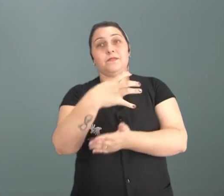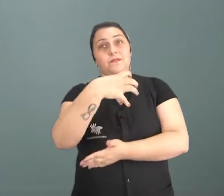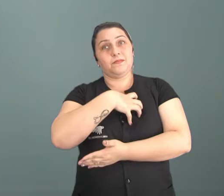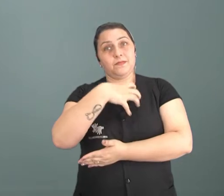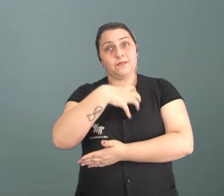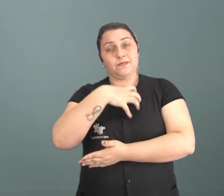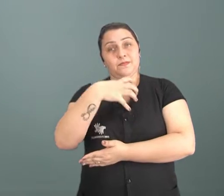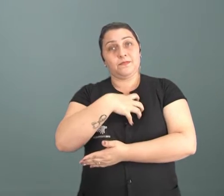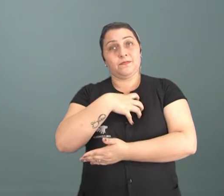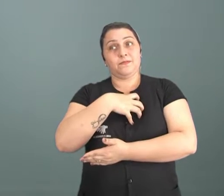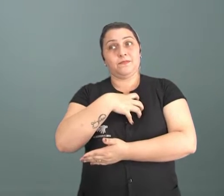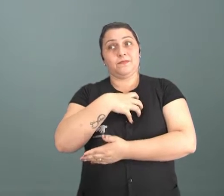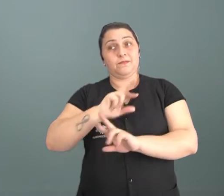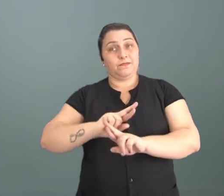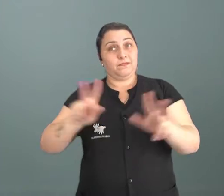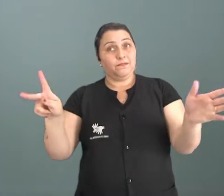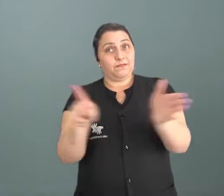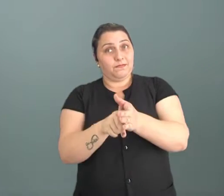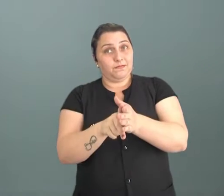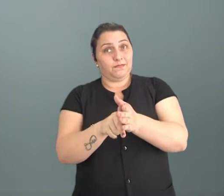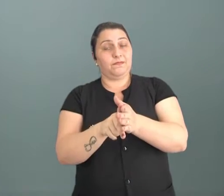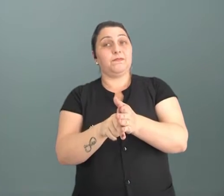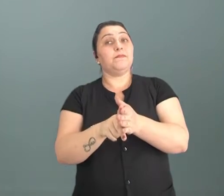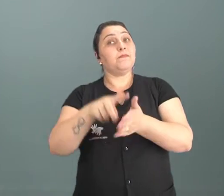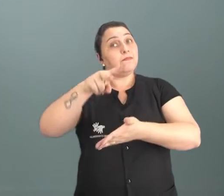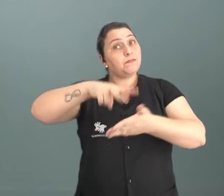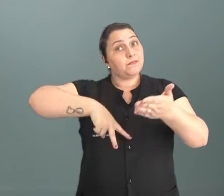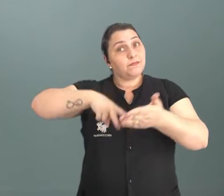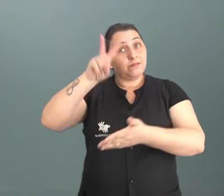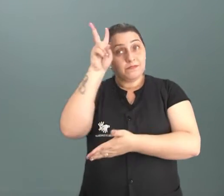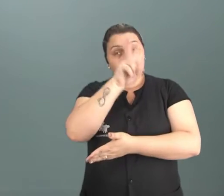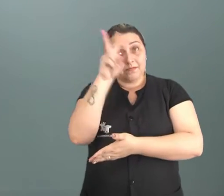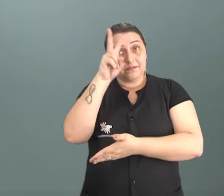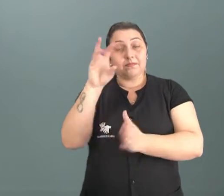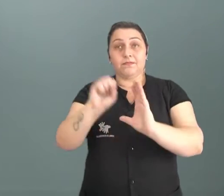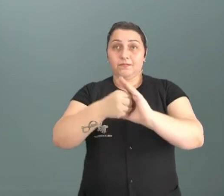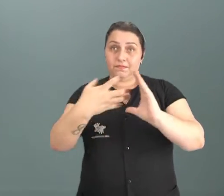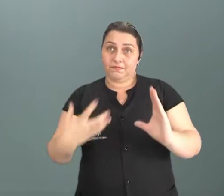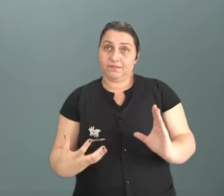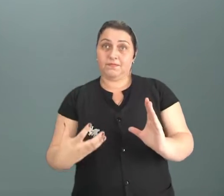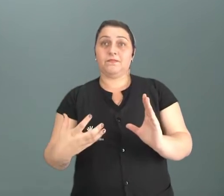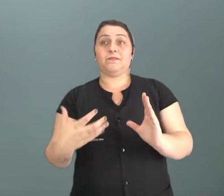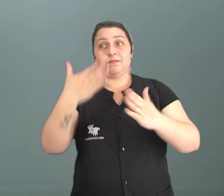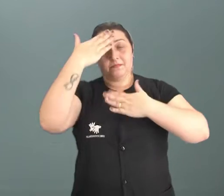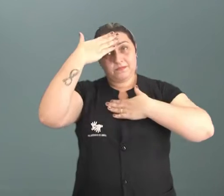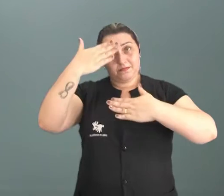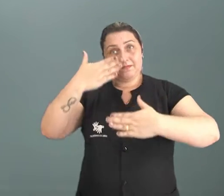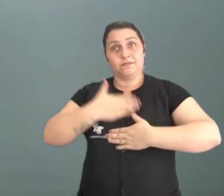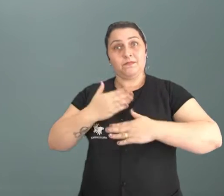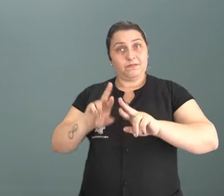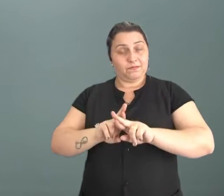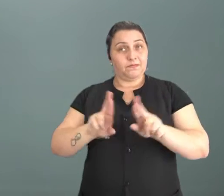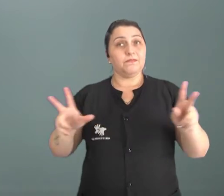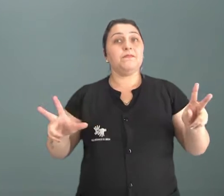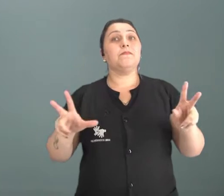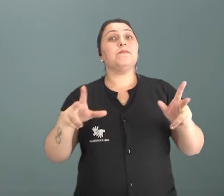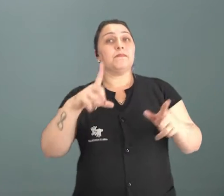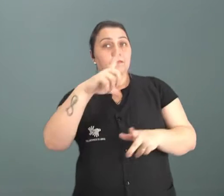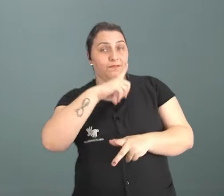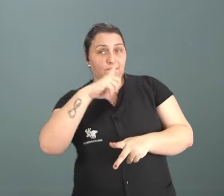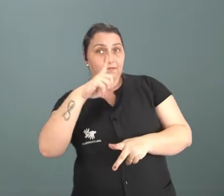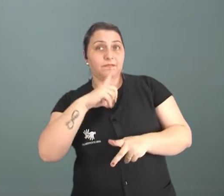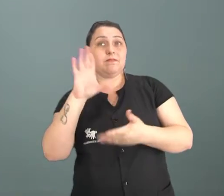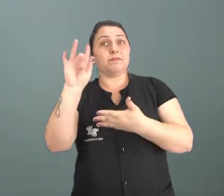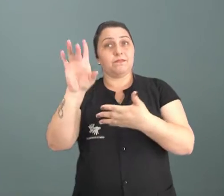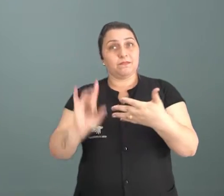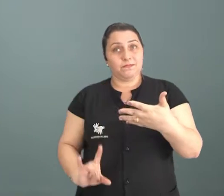jeito, cada jeito é de um. Nessa história, a gente falou sobre as características físicas e as diferenças que pode ter de cada